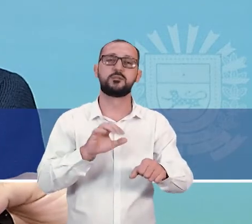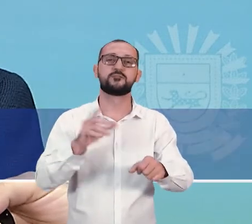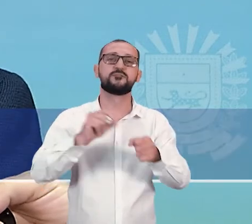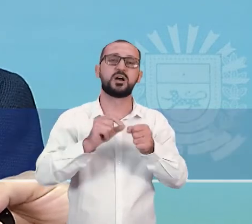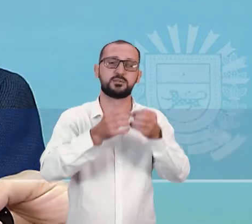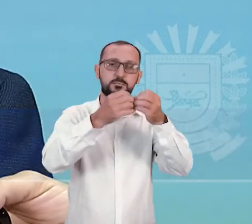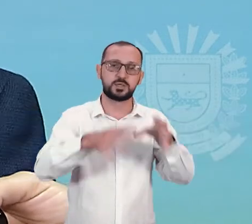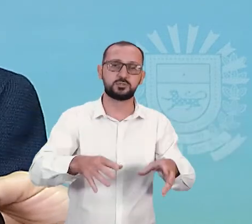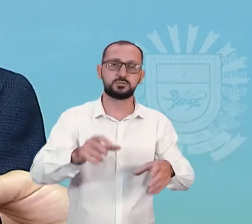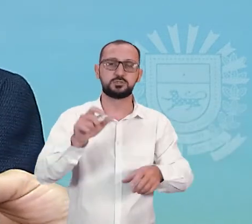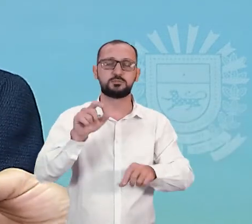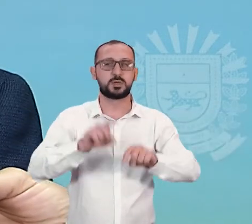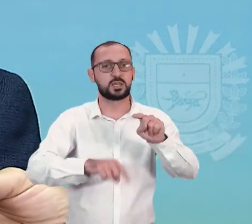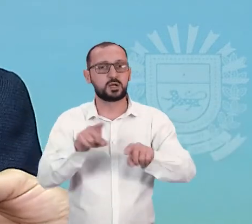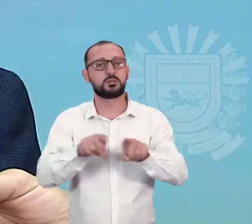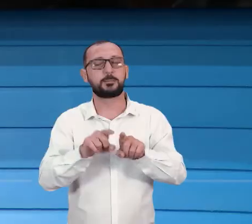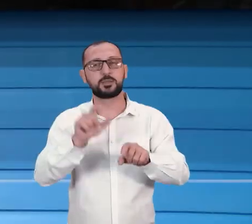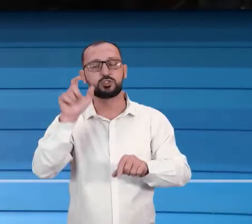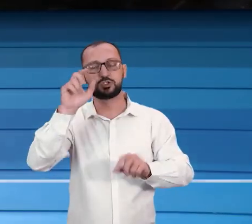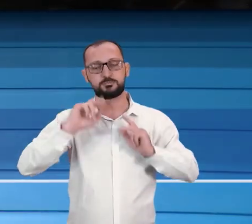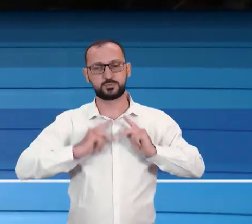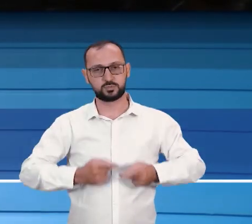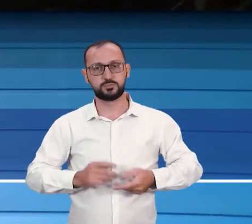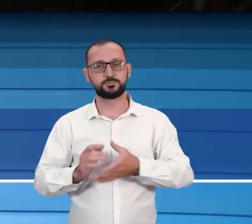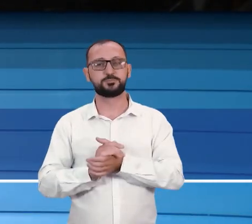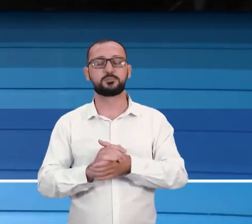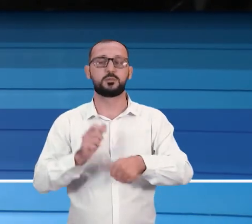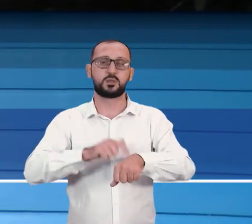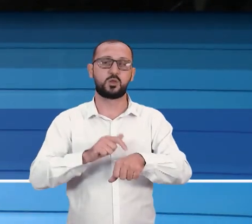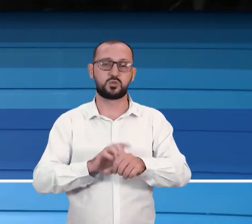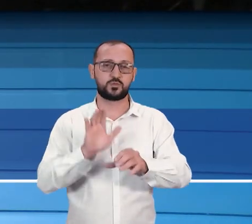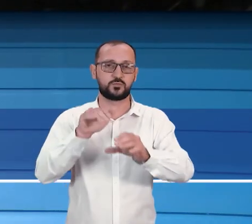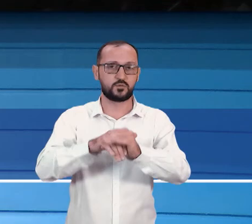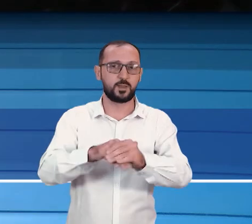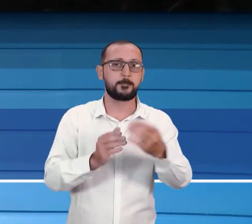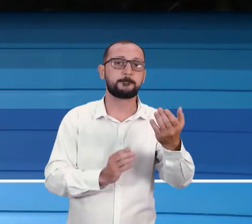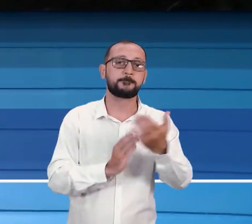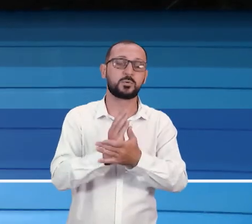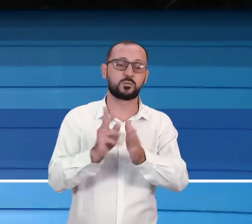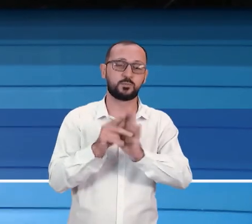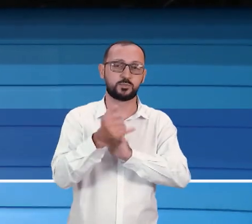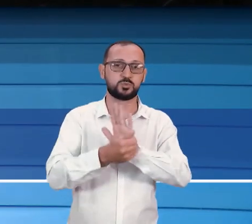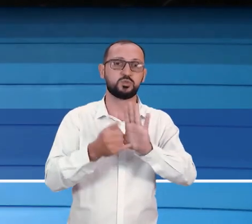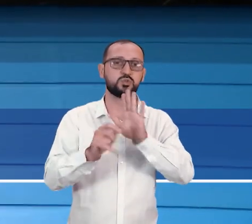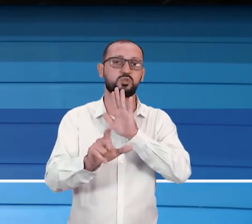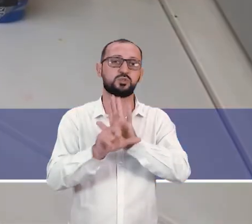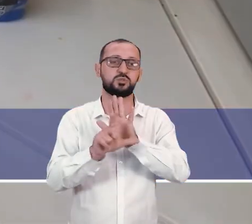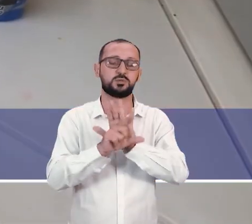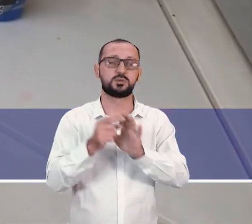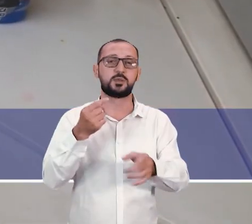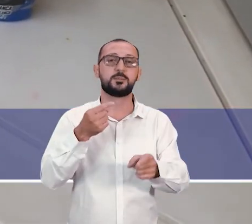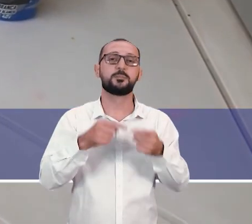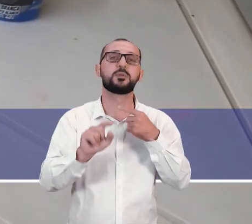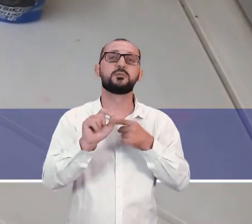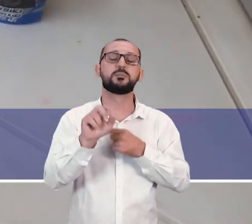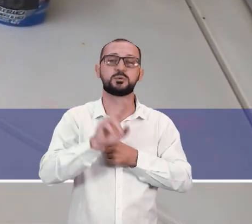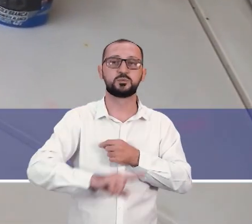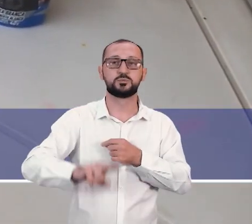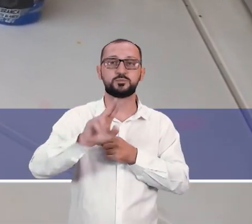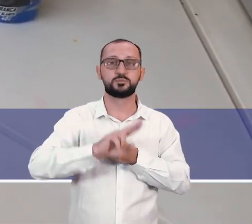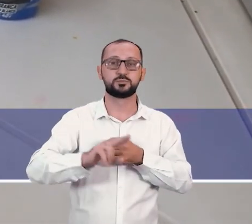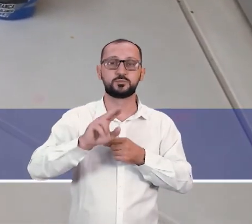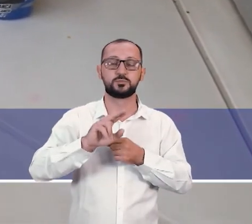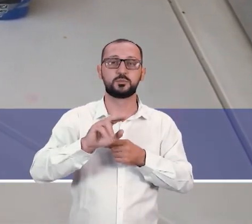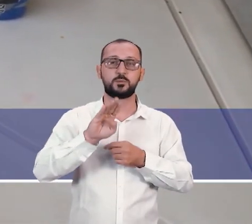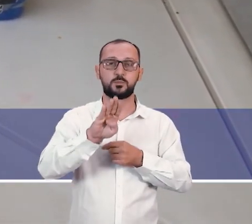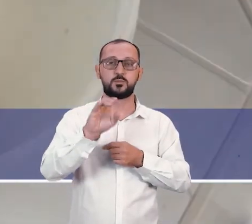grandes prejuízos materiais e humanos. Ainda durante a votação, os deputados aprovaram um projeto de lei que proíbe a